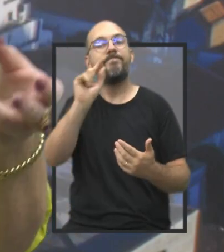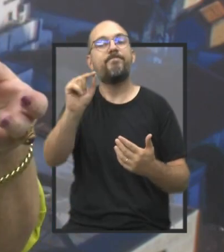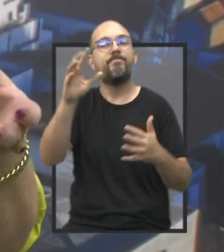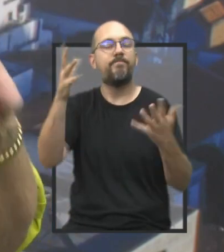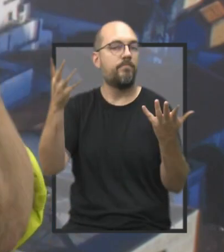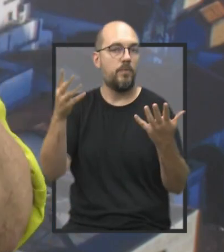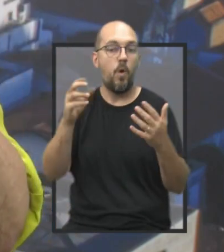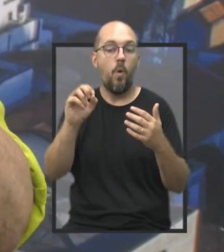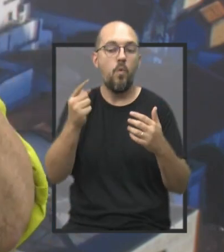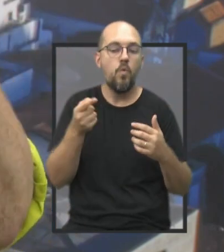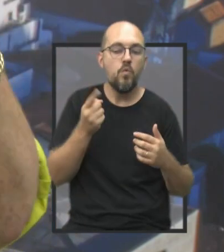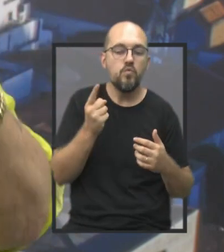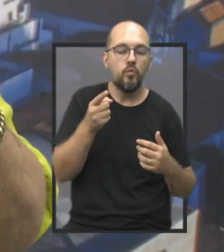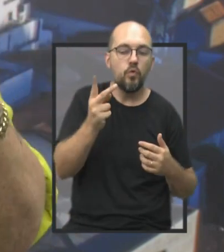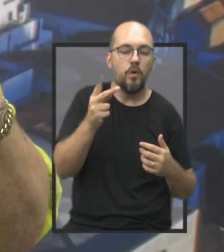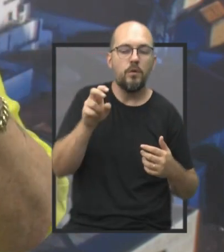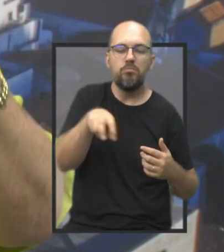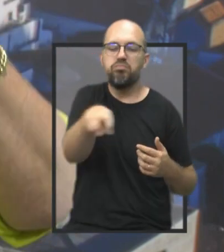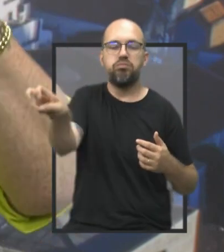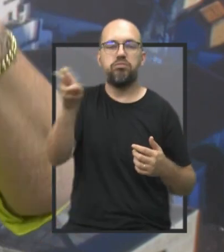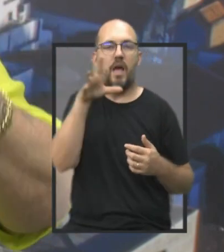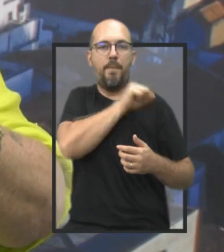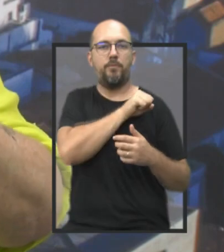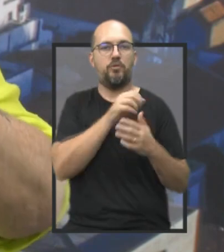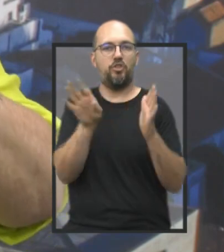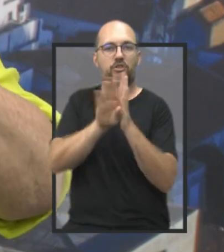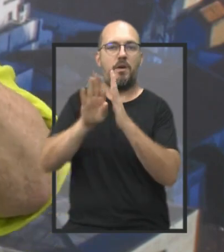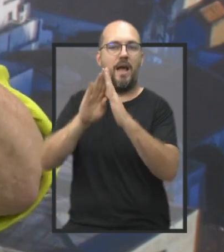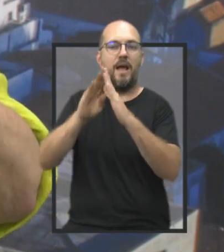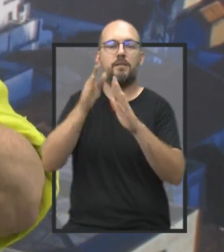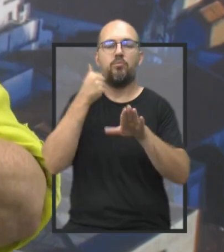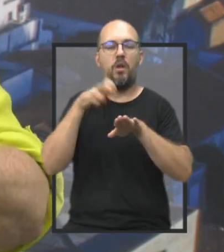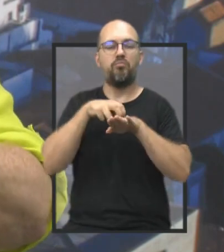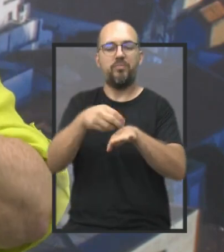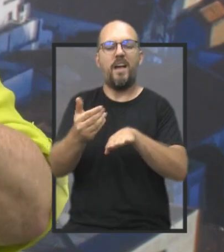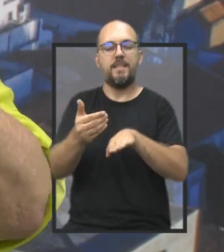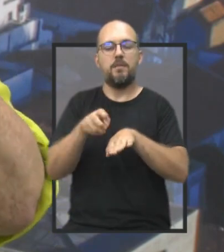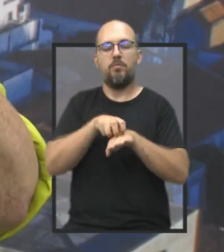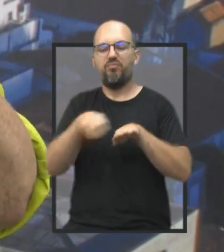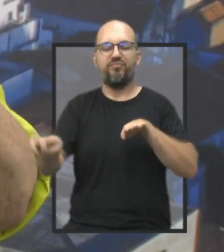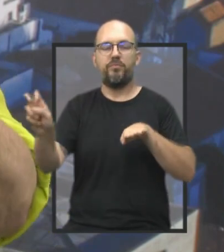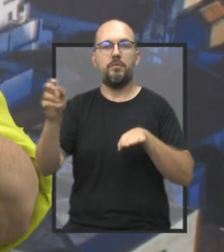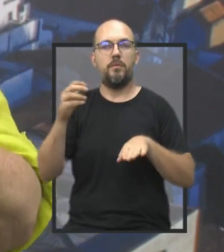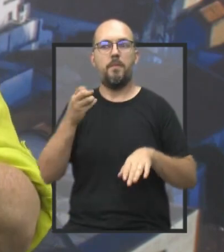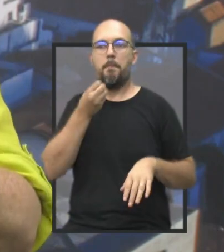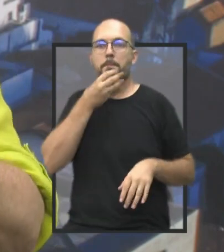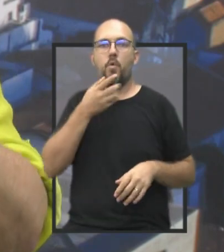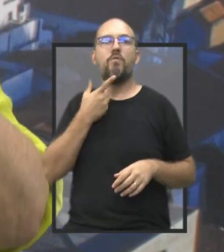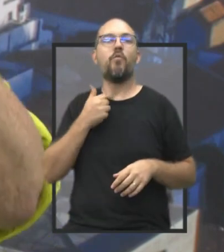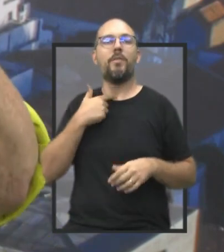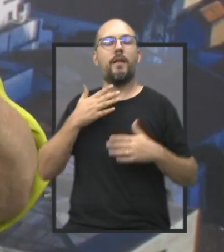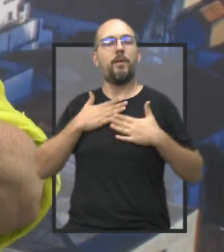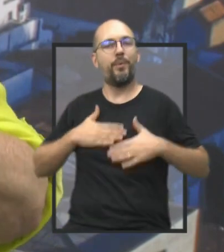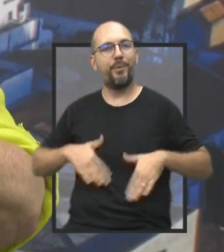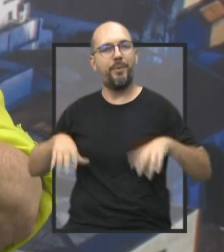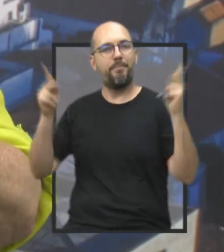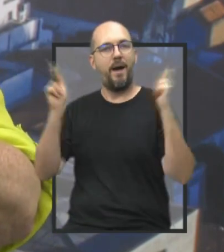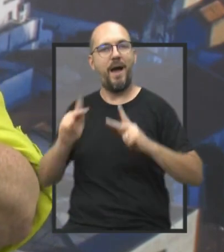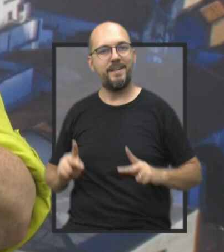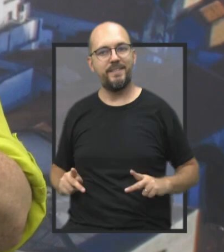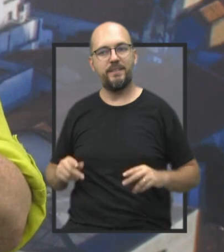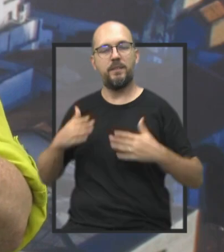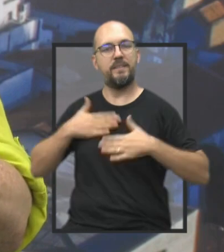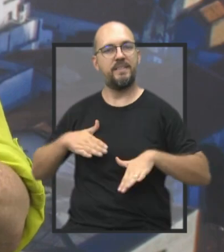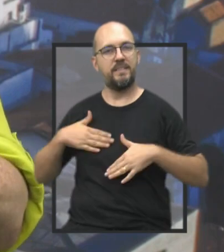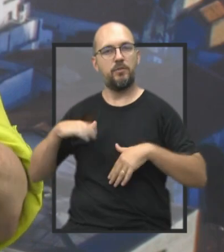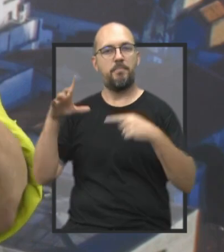se expor é suficiente para você chegar em casa com uma boa vontade maior, com uma paz de espírito maior e poder ter um descanso